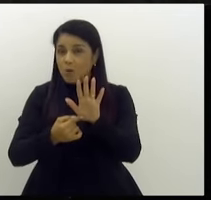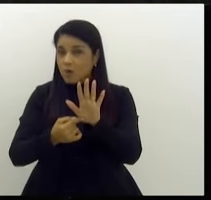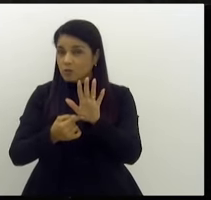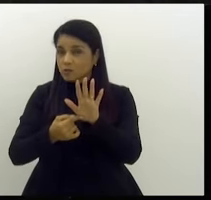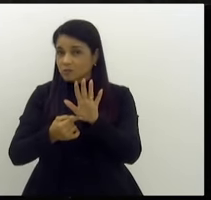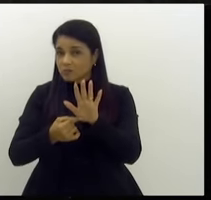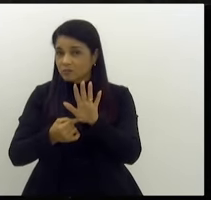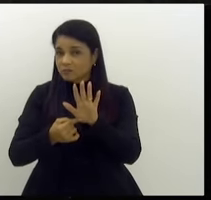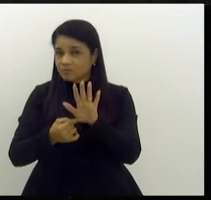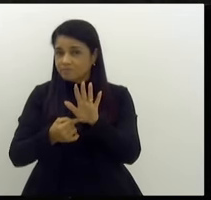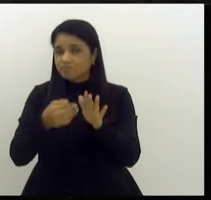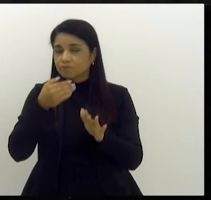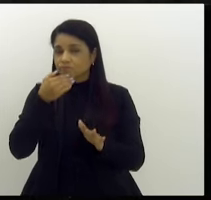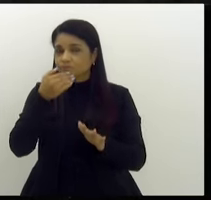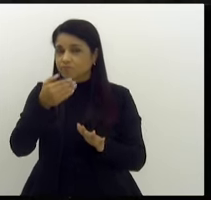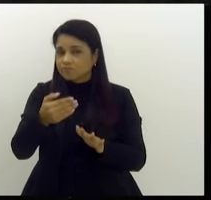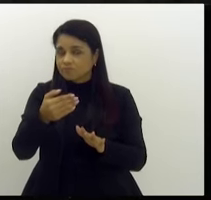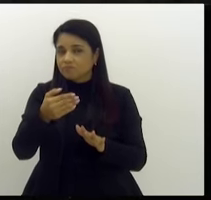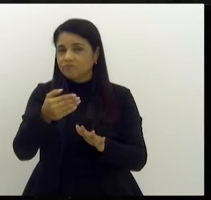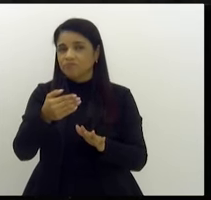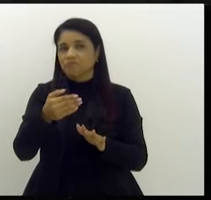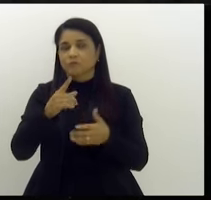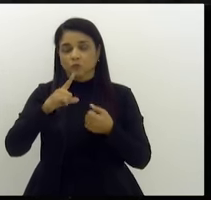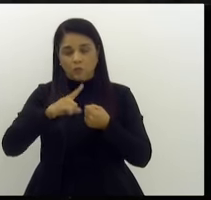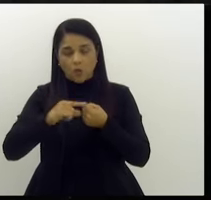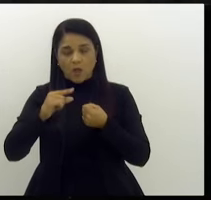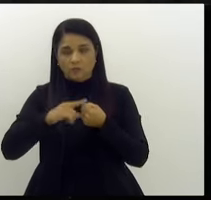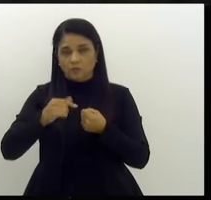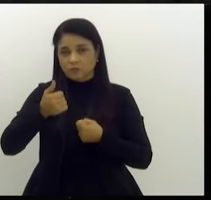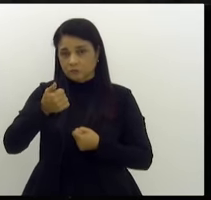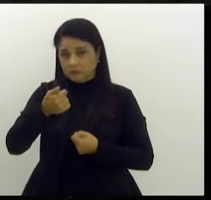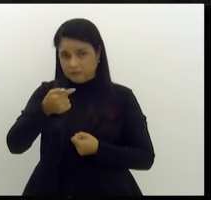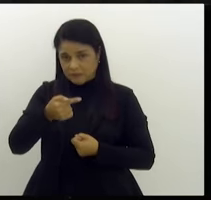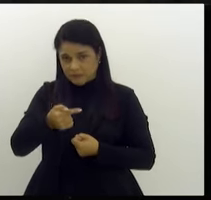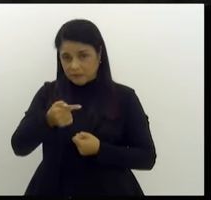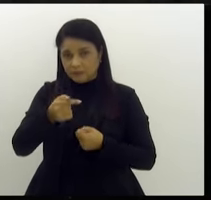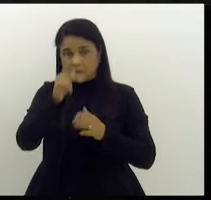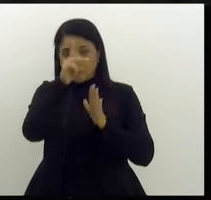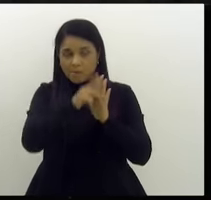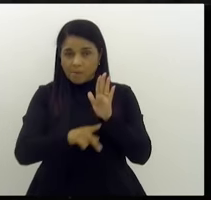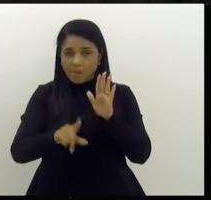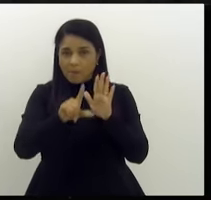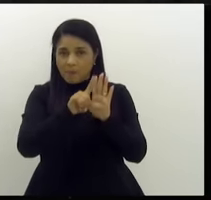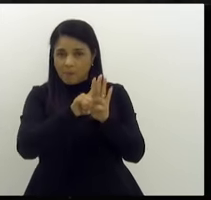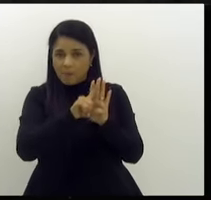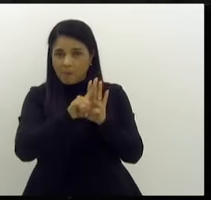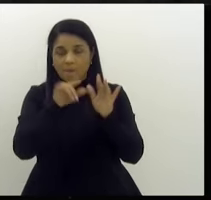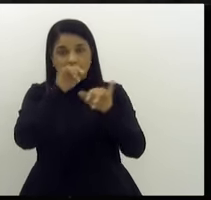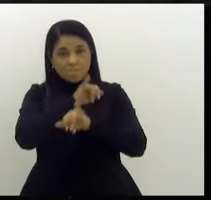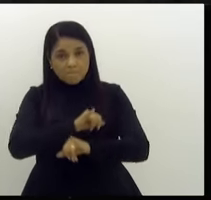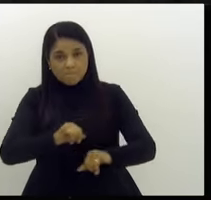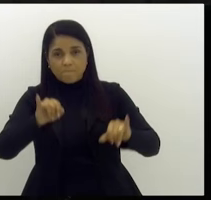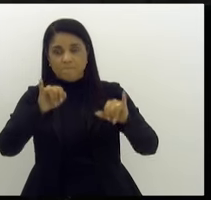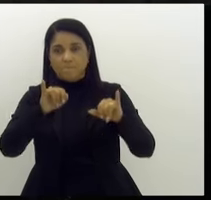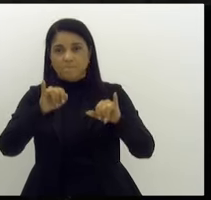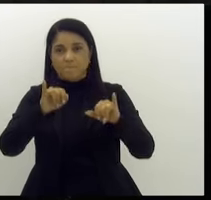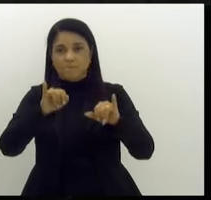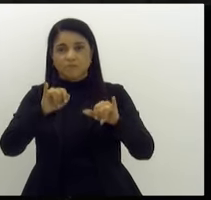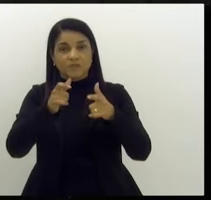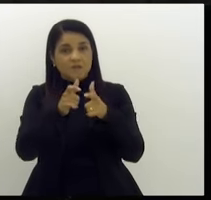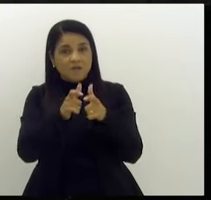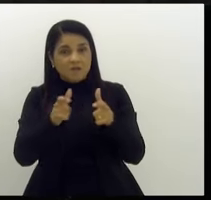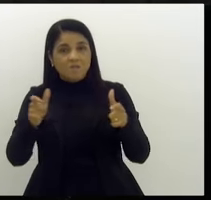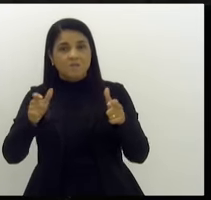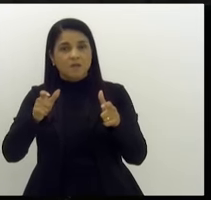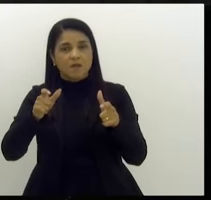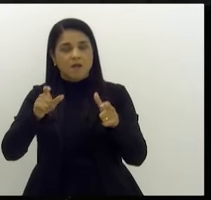a pedido de supressão do artigo 17 do projeto de lei essa mensagem que pretende ampliar as